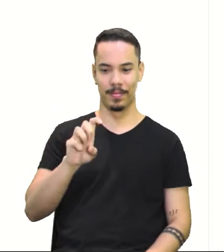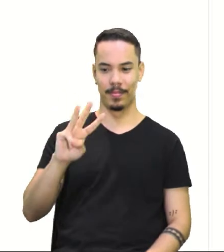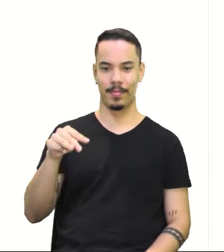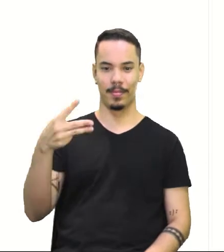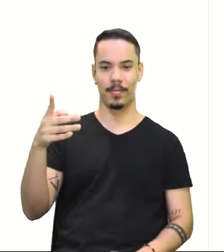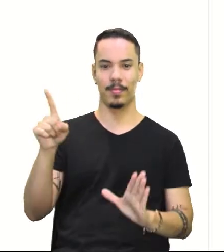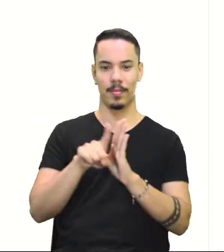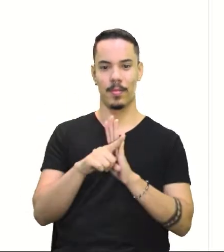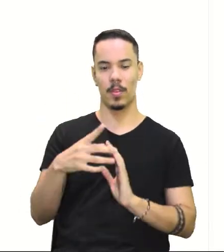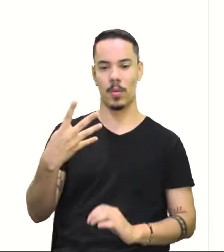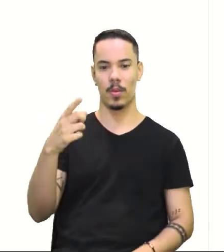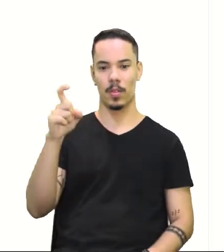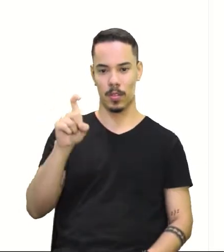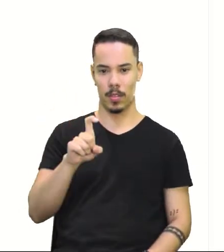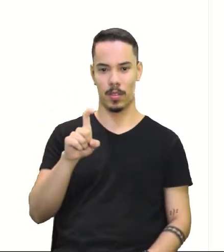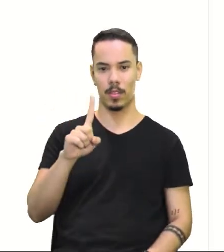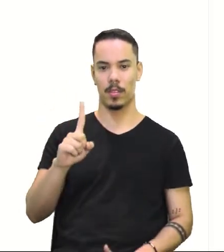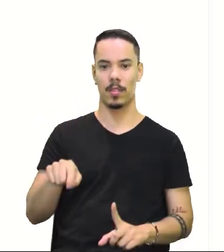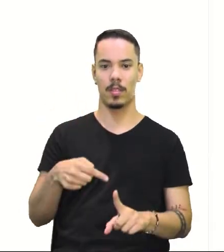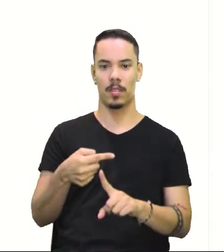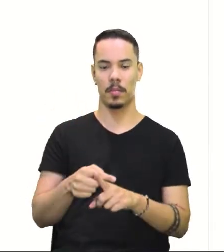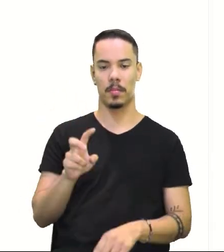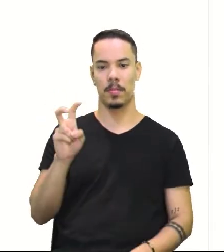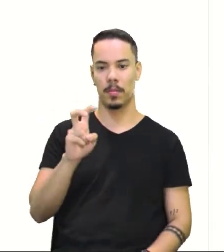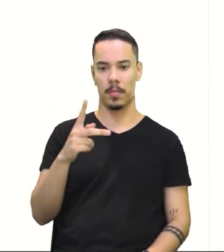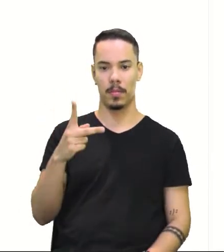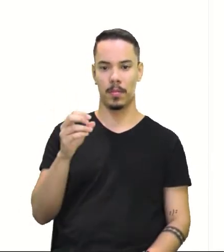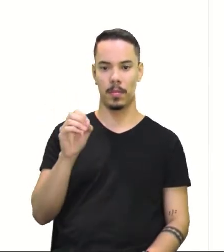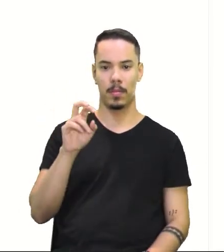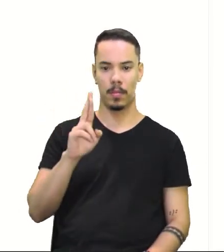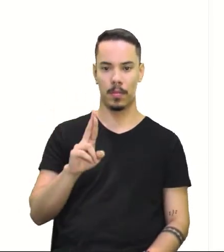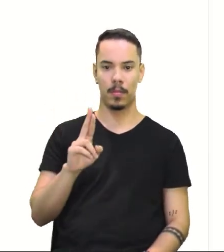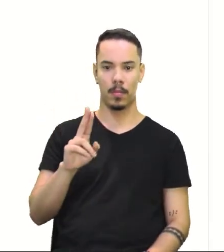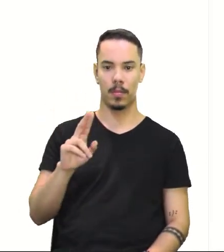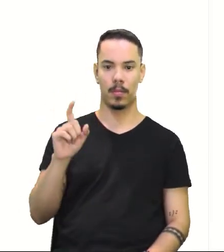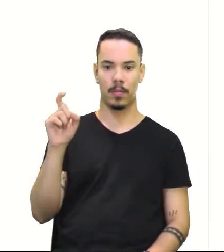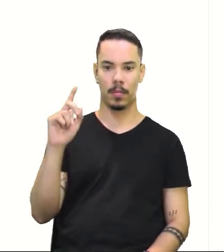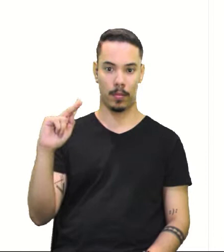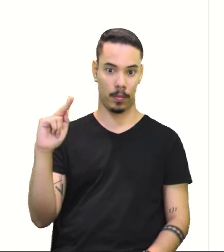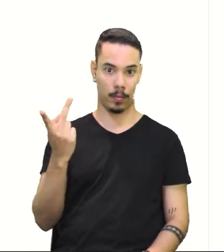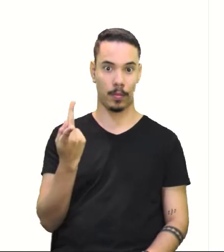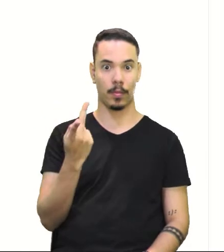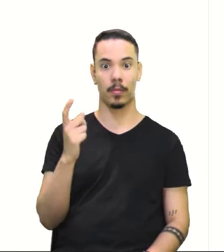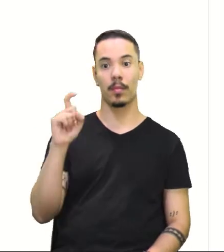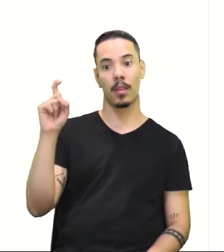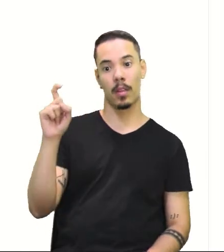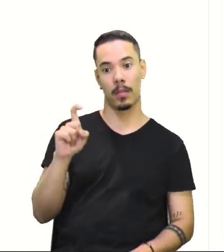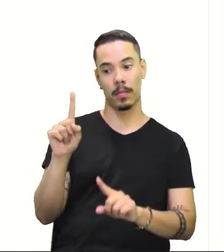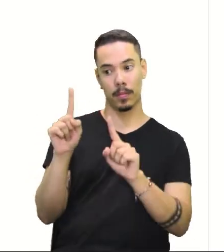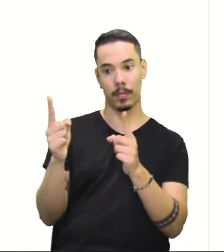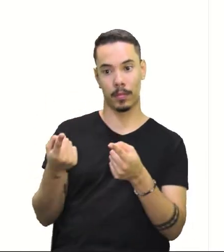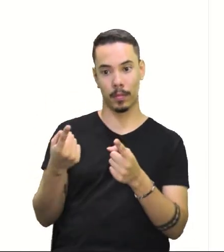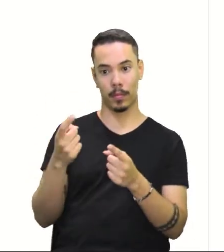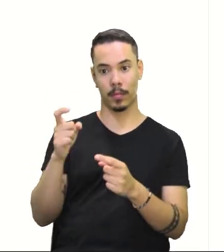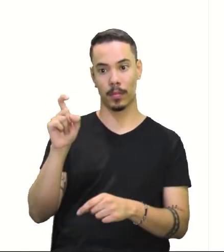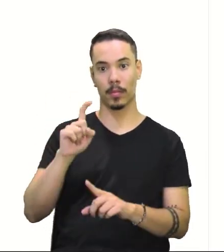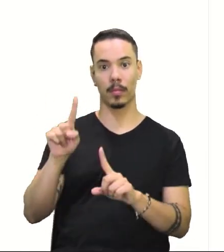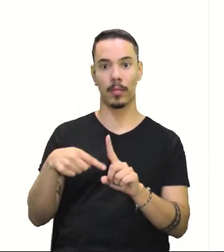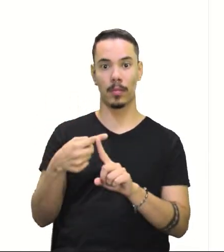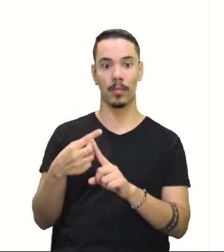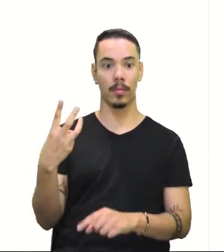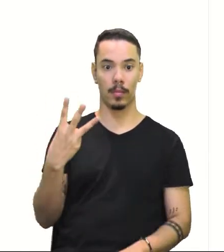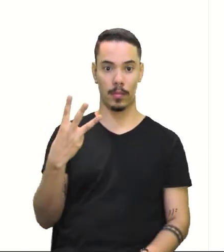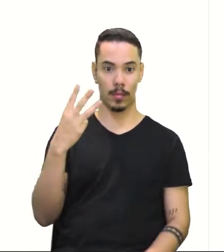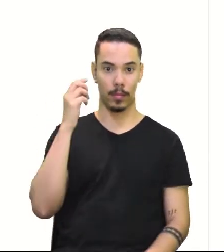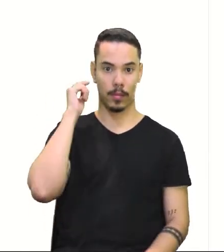menos 4x mais 5 por x mais 3. Então tá, a primeira coisa, né? A gente precisa da raiz, não precisa? Isso.